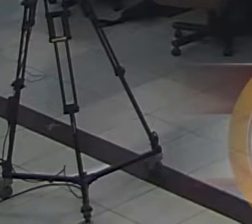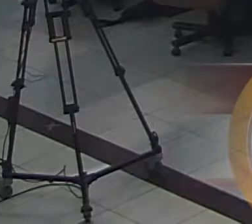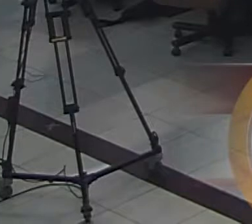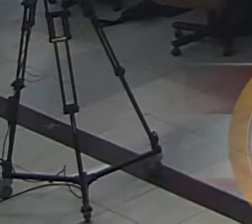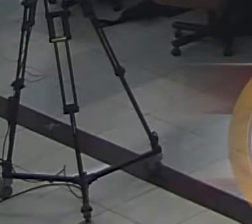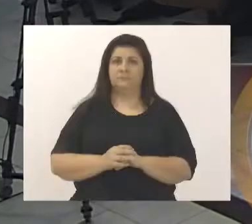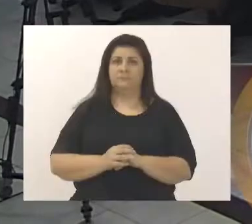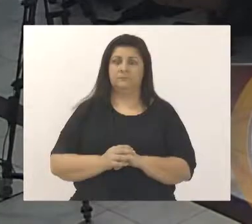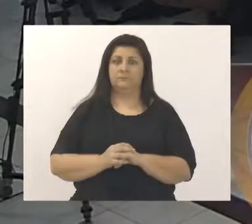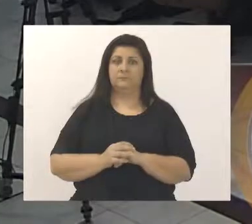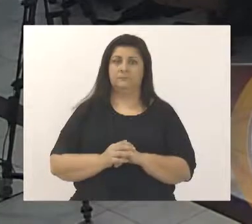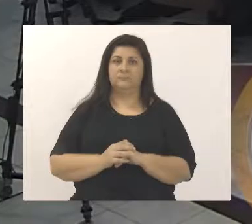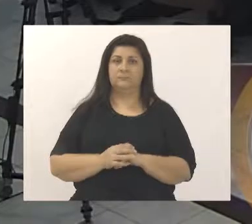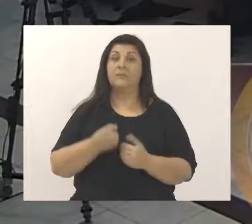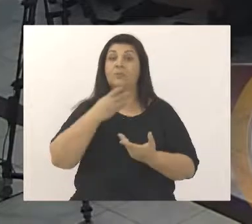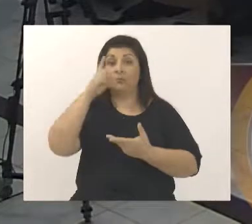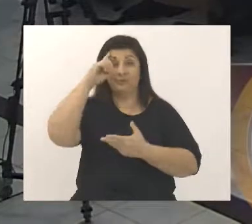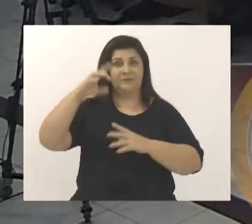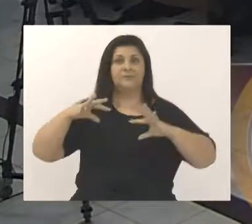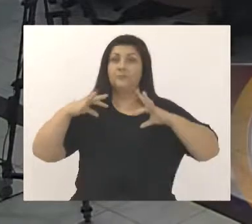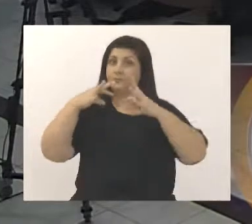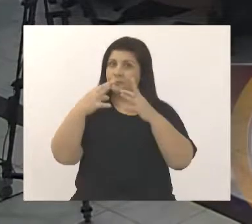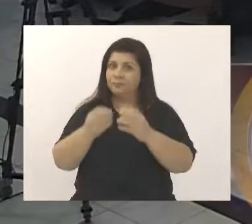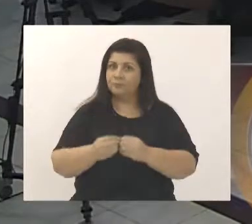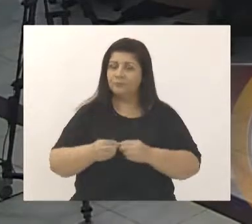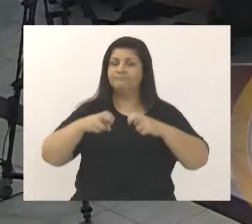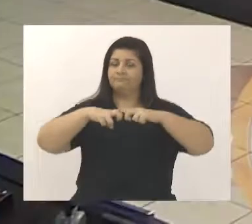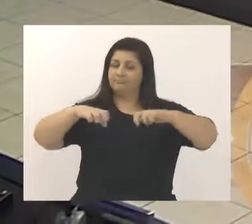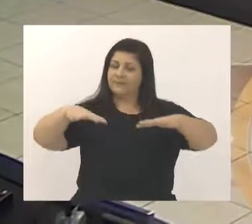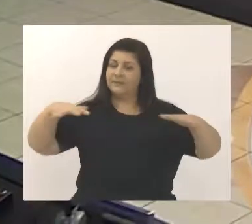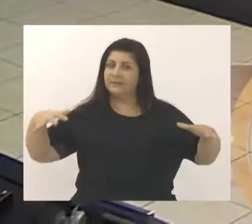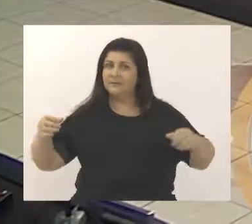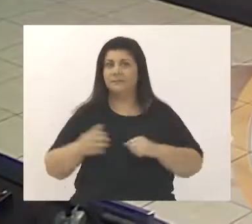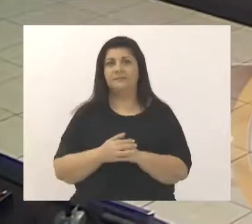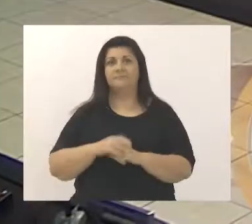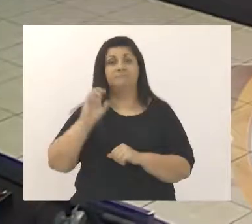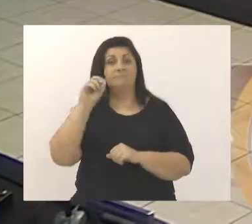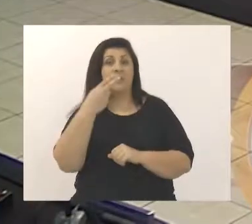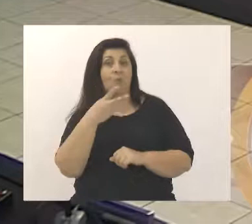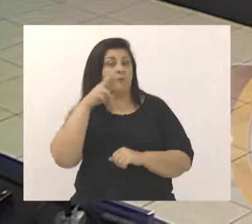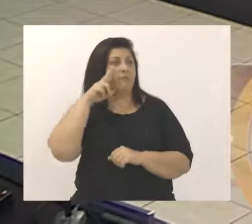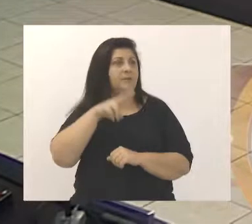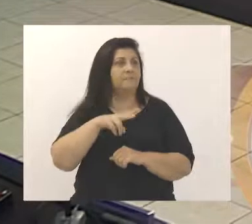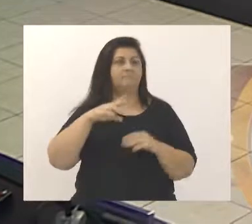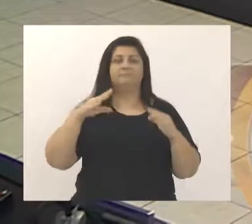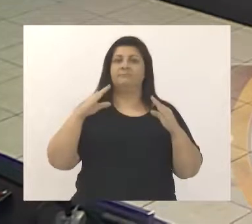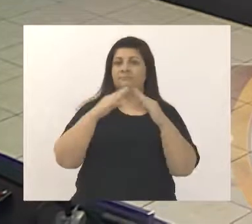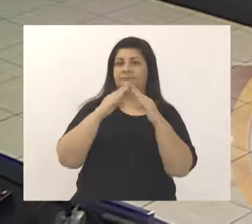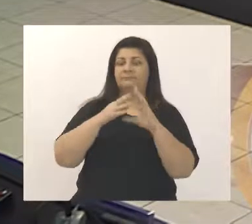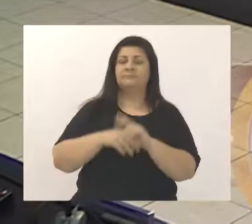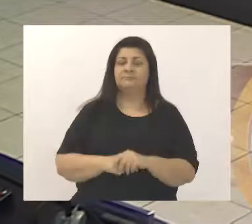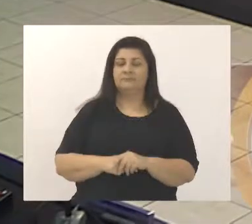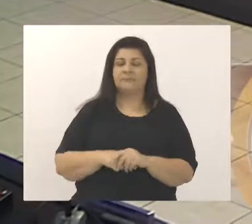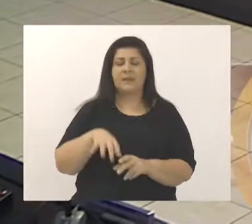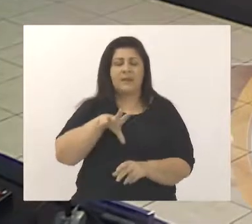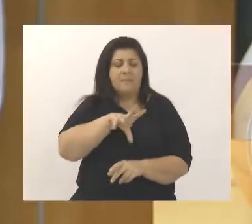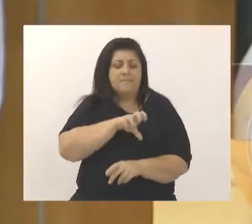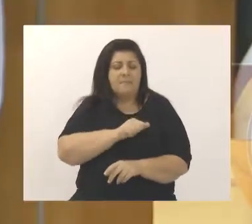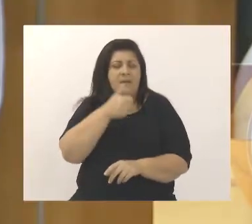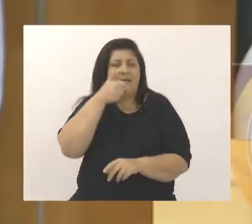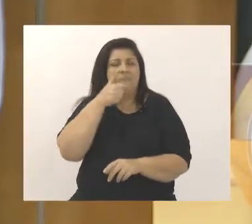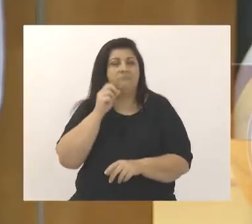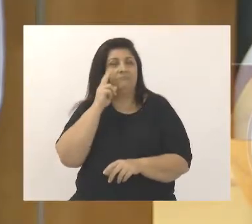Bom dia a todos, está na galeria, está assistindo em casa, essas queridas mulheres da nossa cidade de Jacareí, está